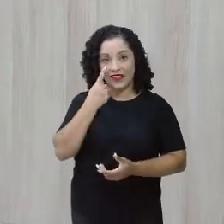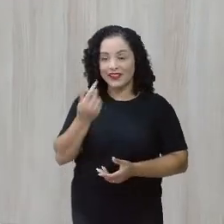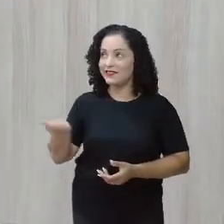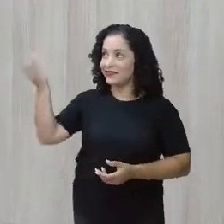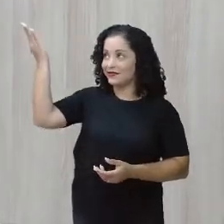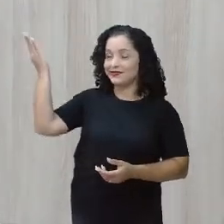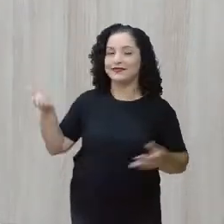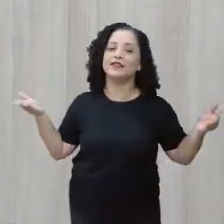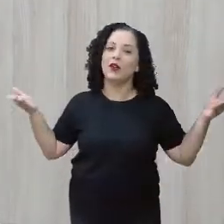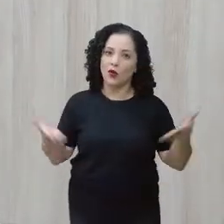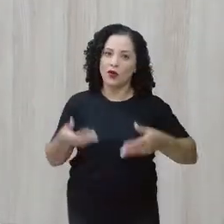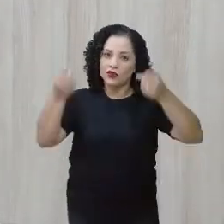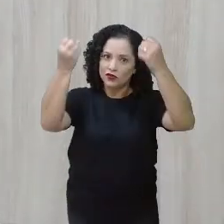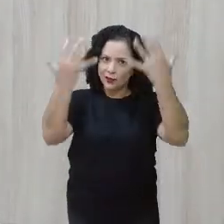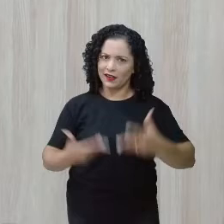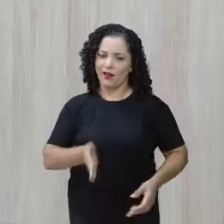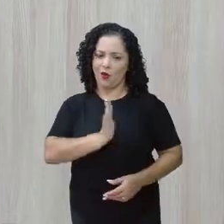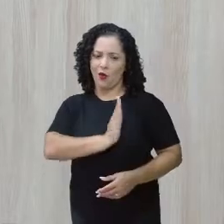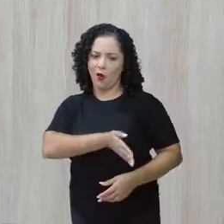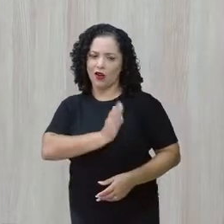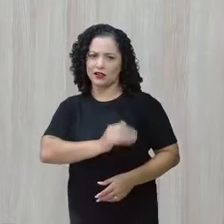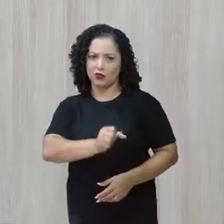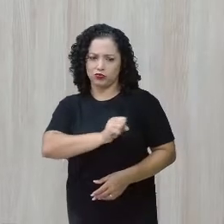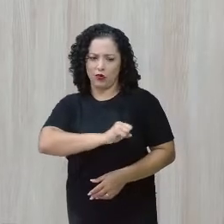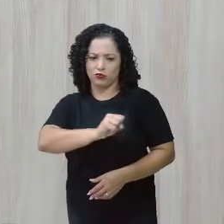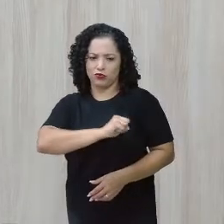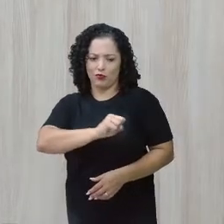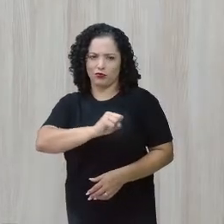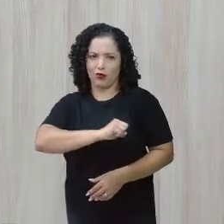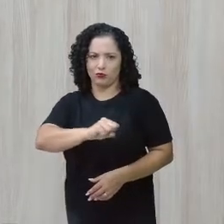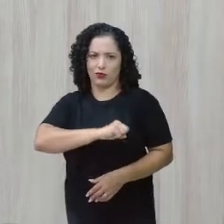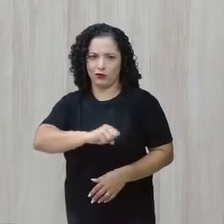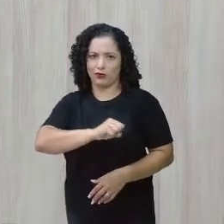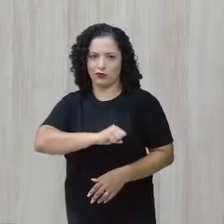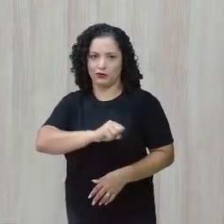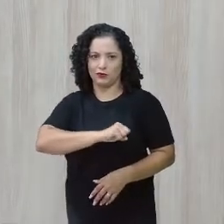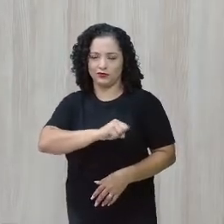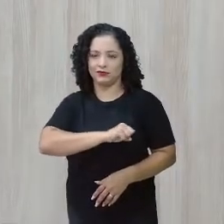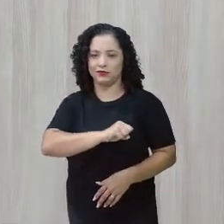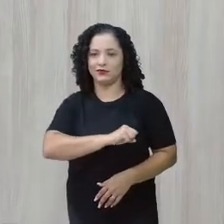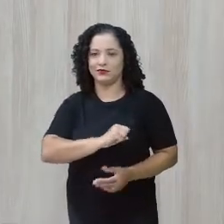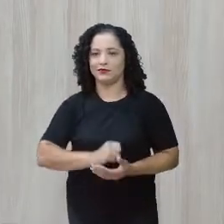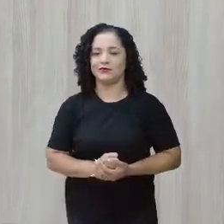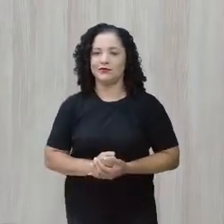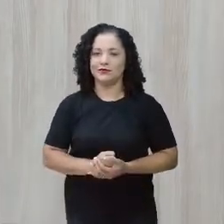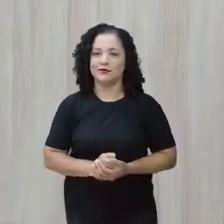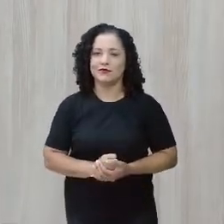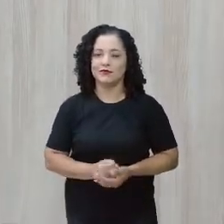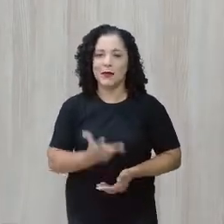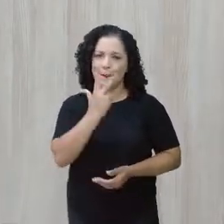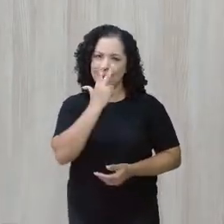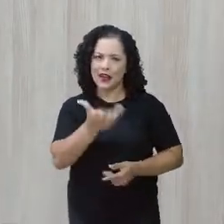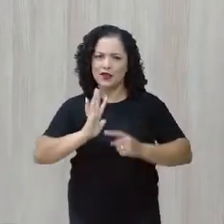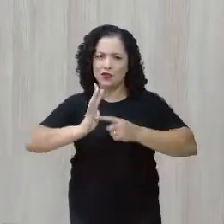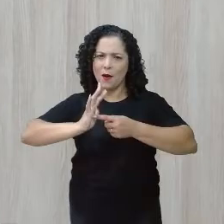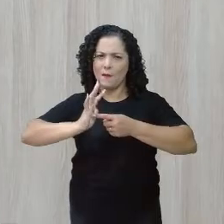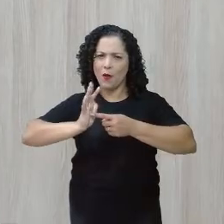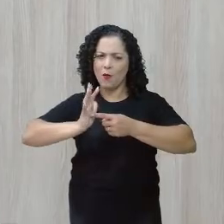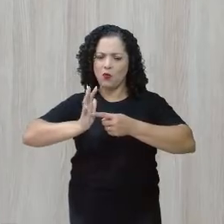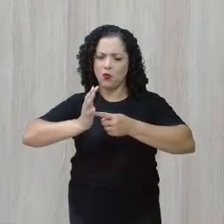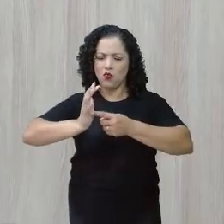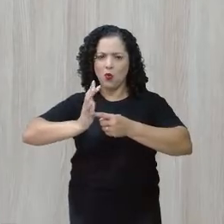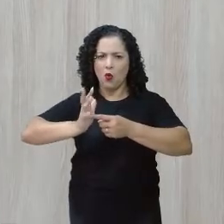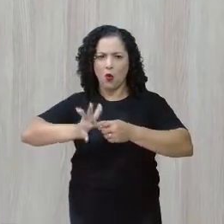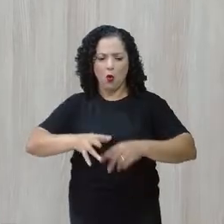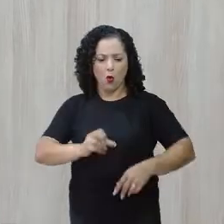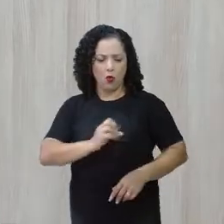vai começar a falar desse coração, vamos partir do coração. Então aqui eu tenho uma bomba pulsante, né? Vocês estão